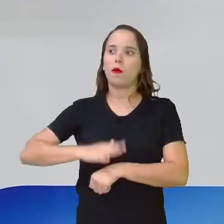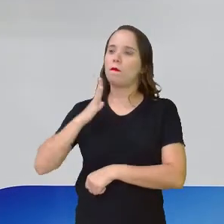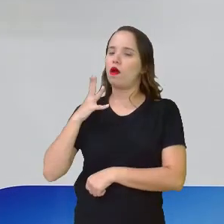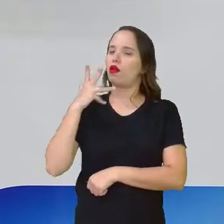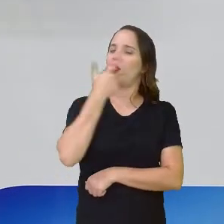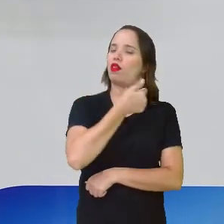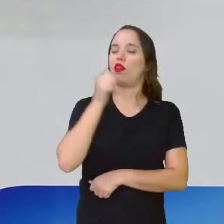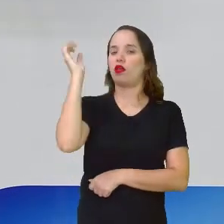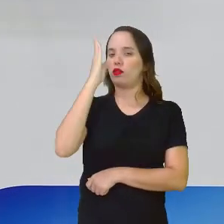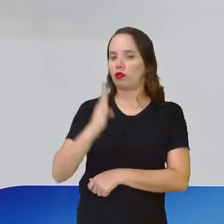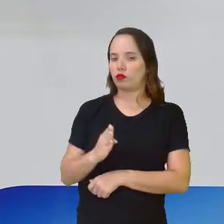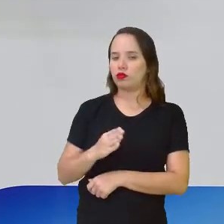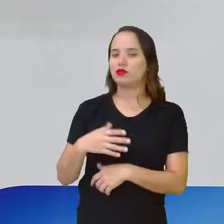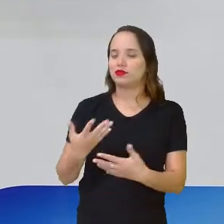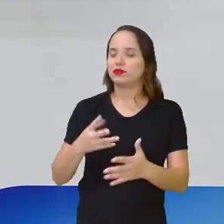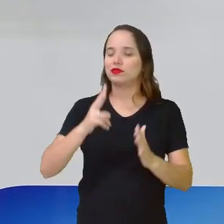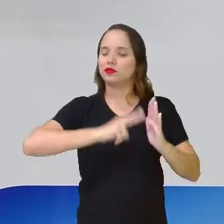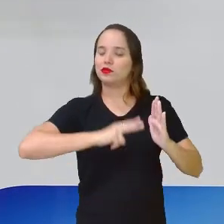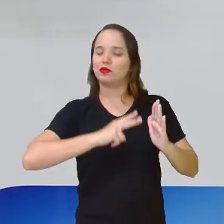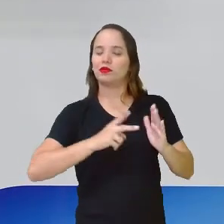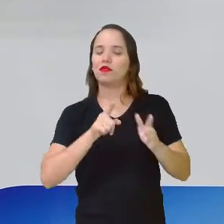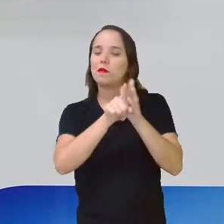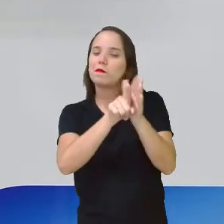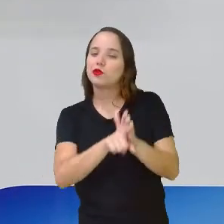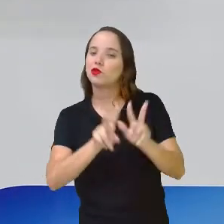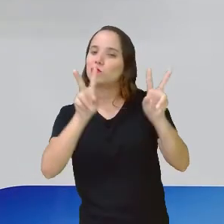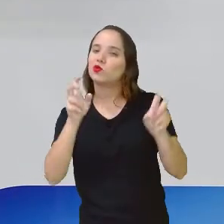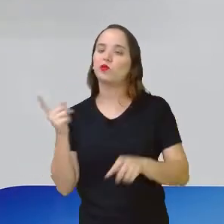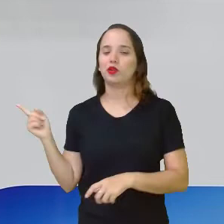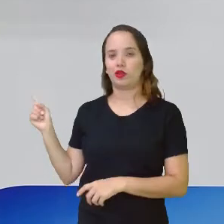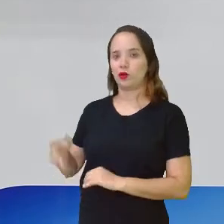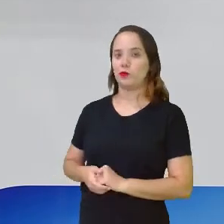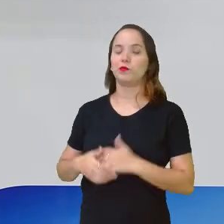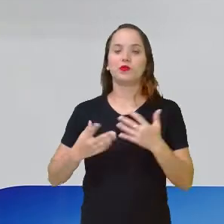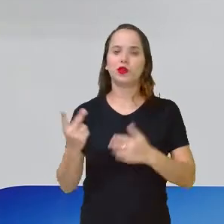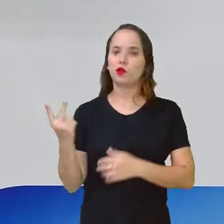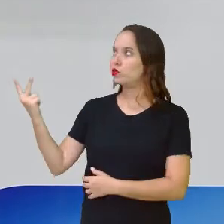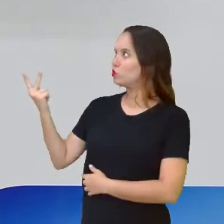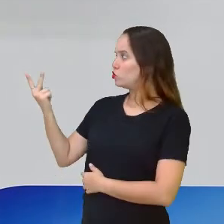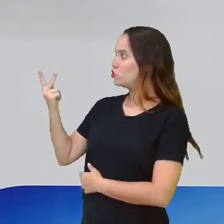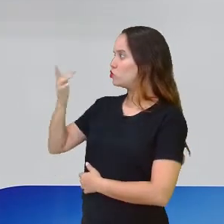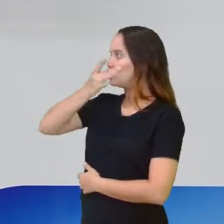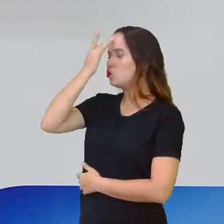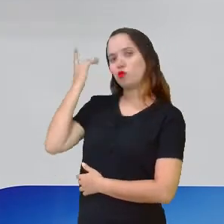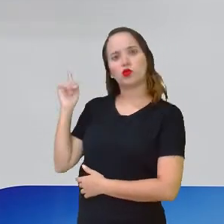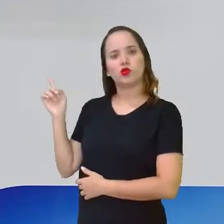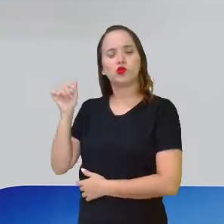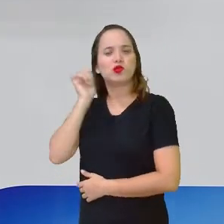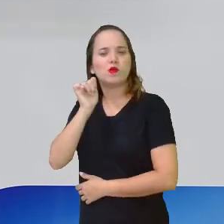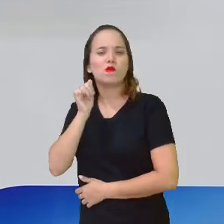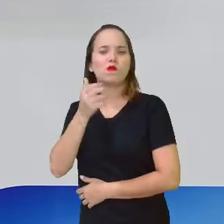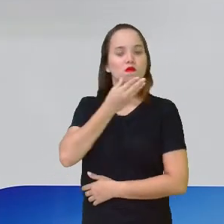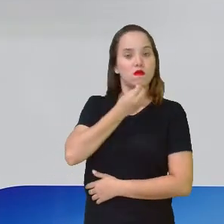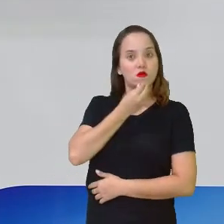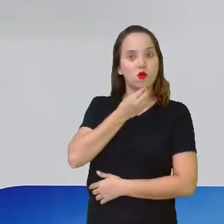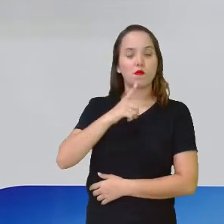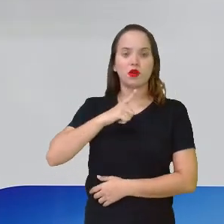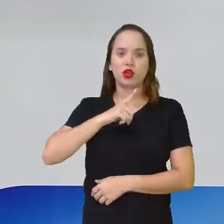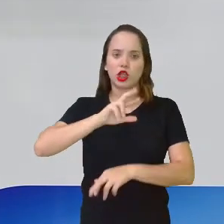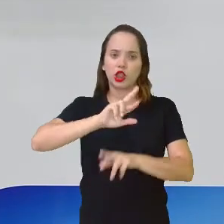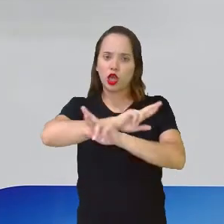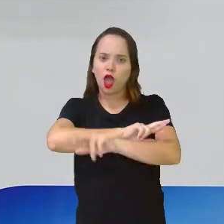Então, dei uma lidinha também, dei uma pesquisada em Ailton Krenak. Então, só essas duas pessoas, essa mulher e esse homem, de etnias